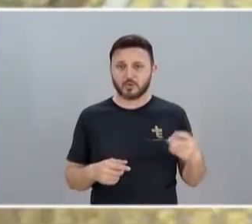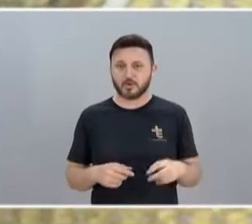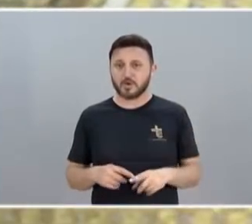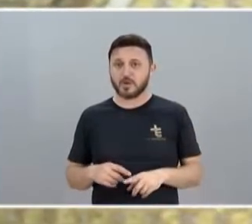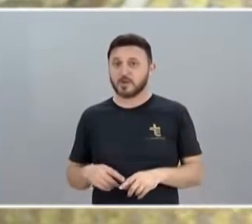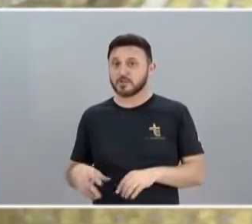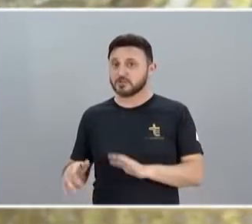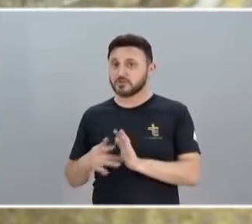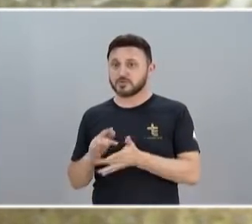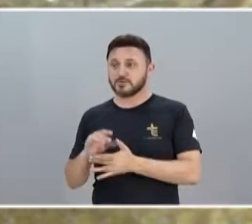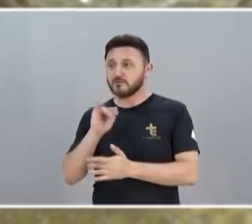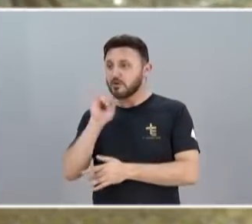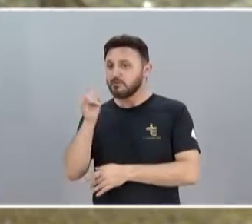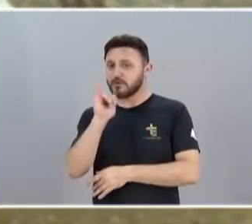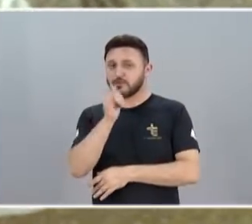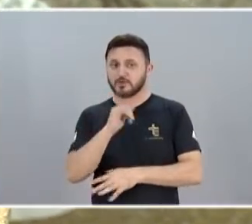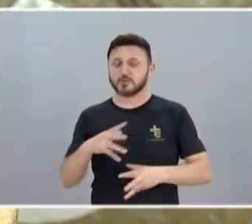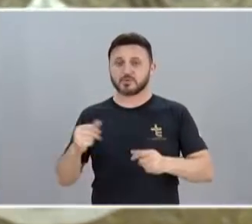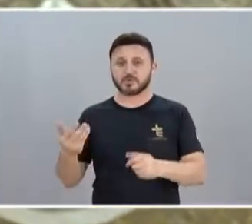Pensa